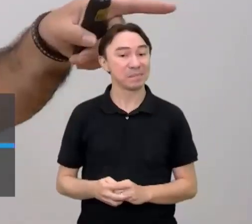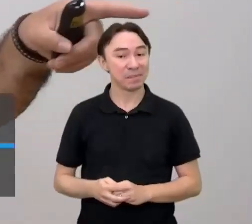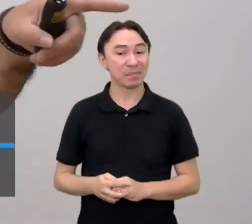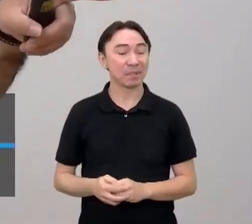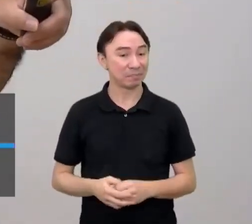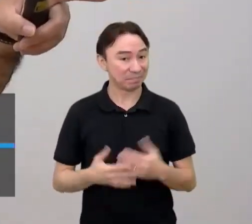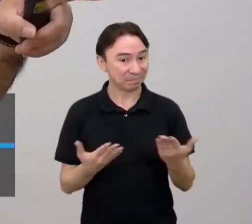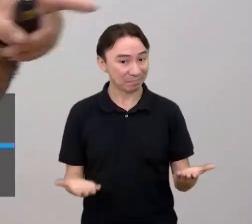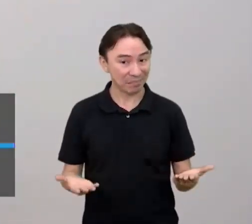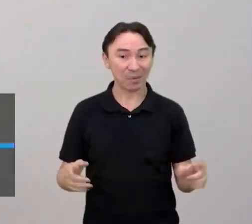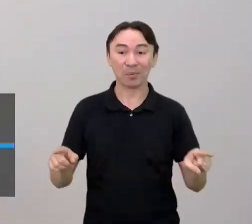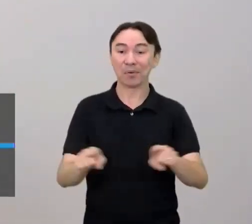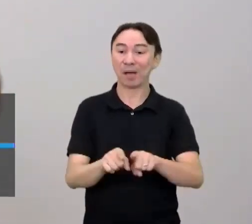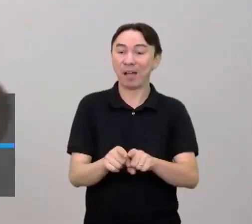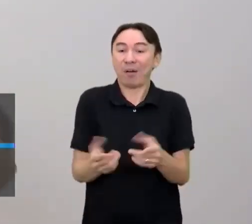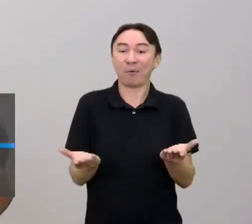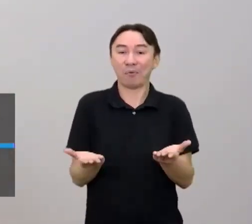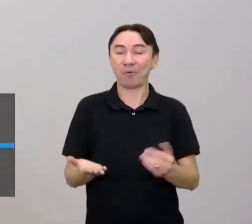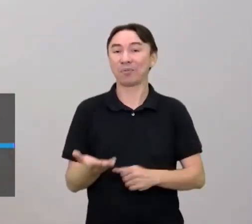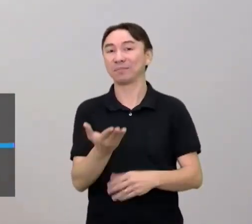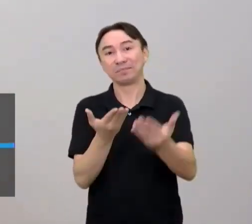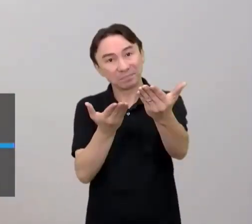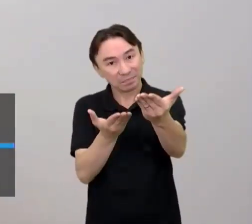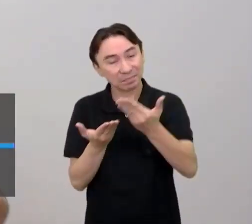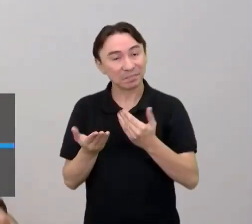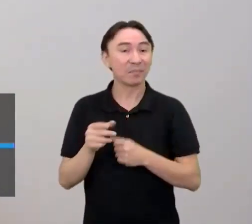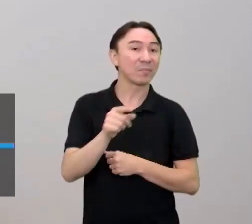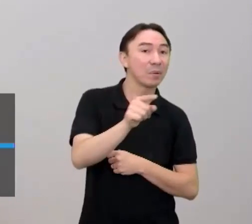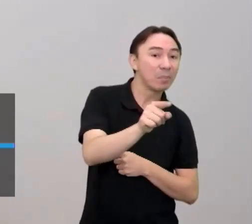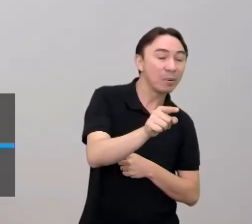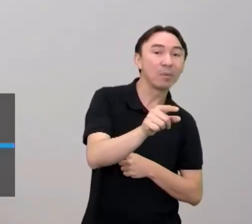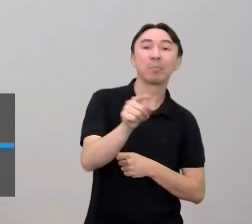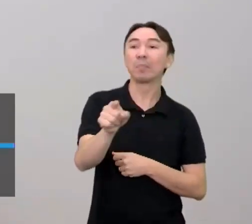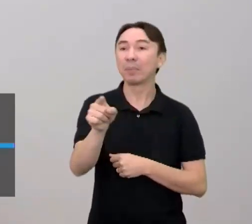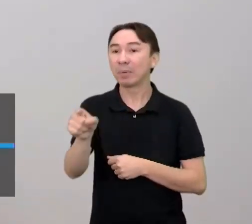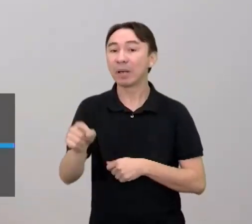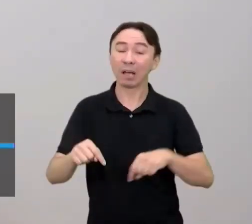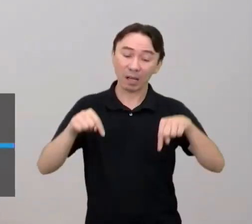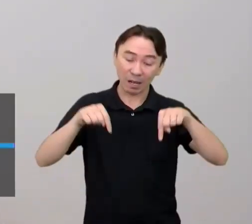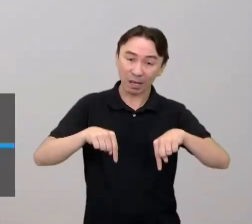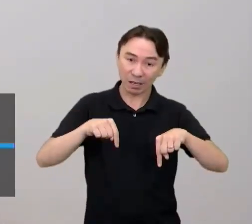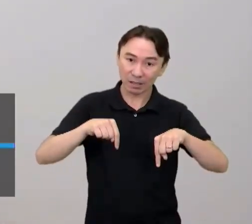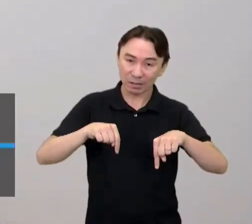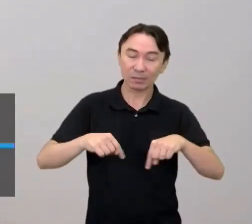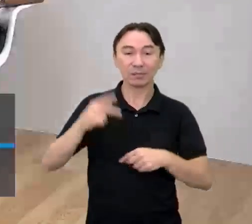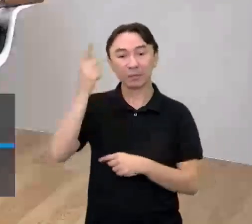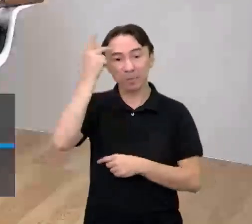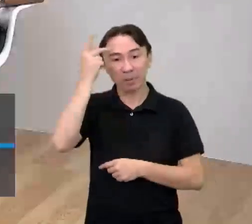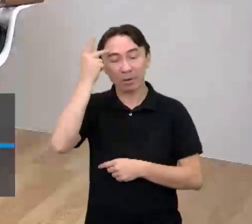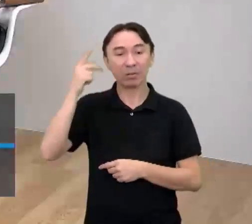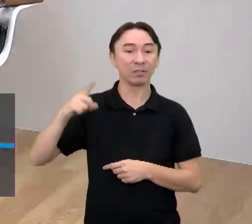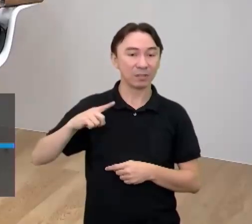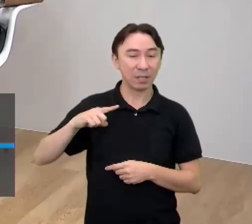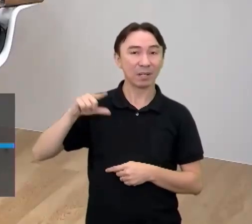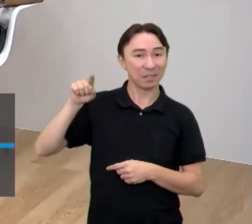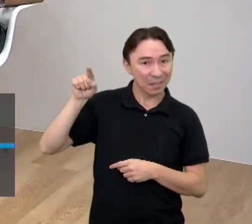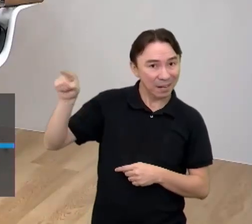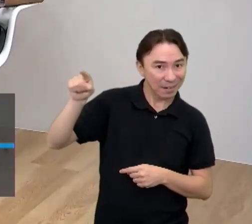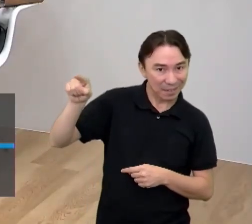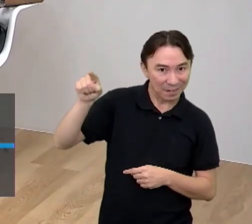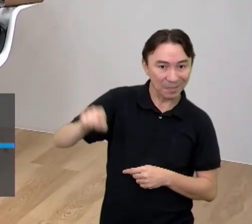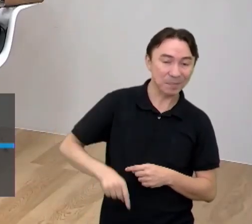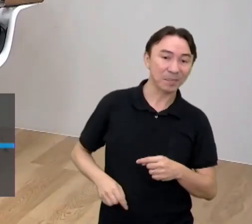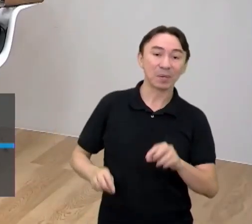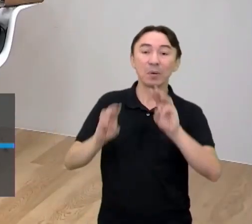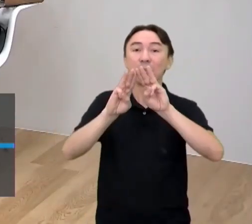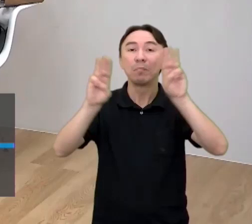aqui, inclusive, o convite para você, para a galera que está me vendo, que tem acesso aqui em São Paulo. Sabe o Museu Afro? Sim. Lá no